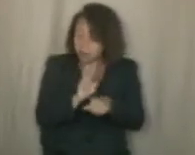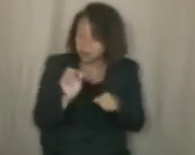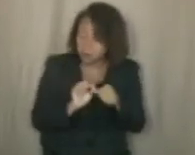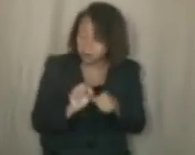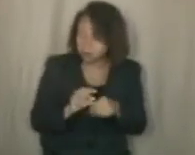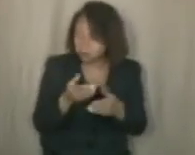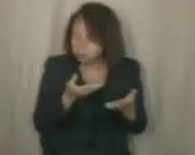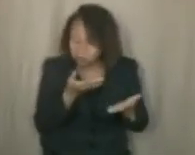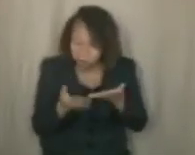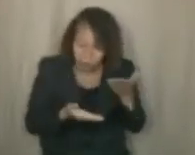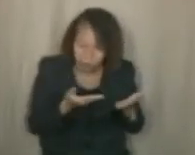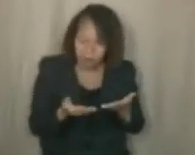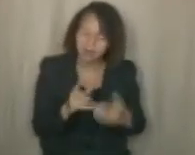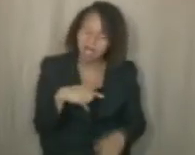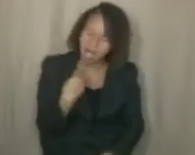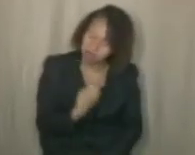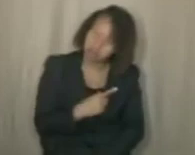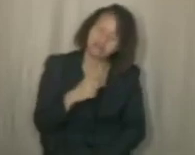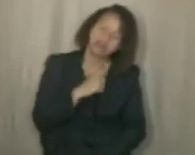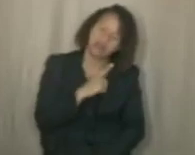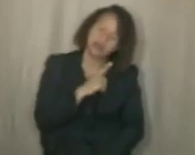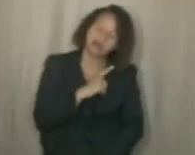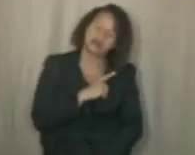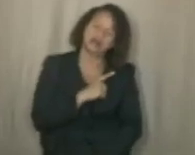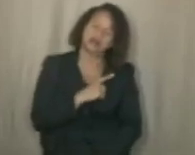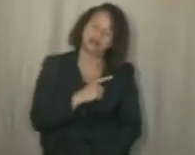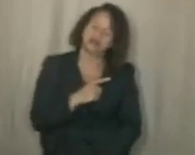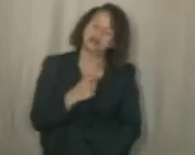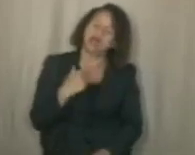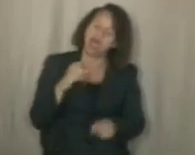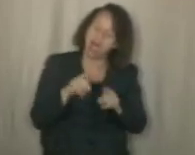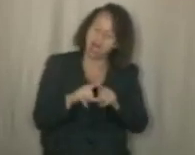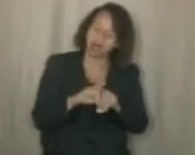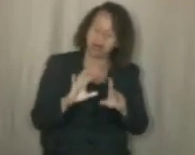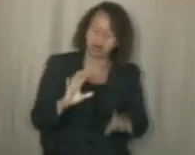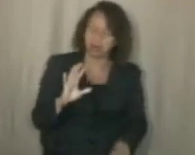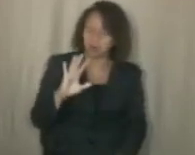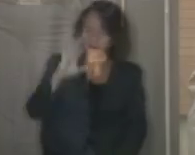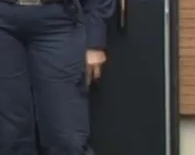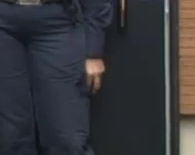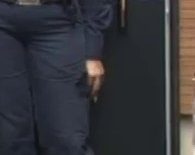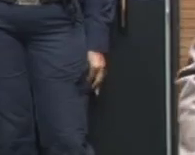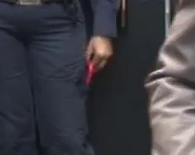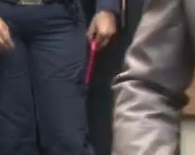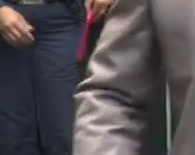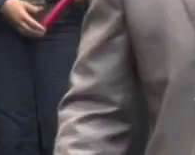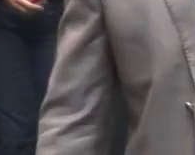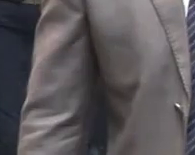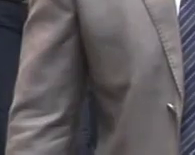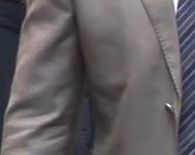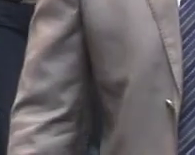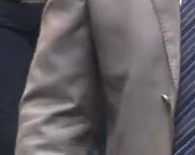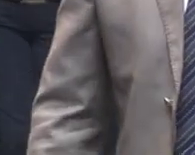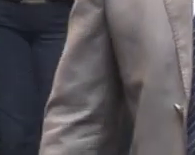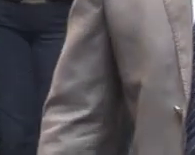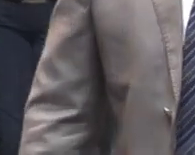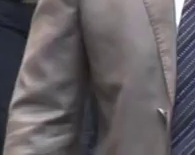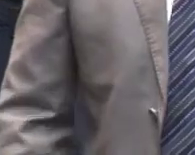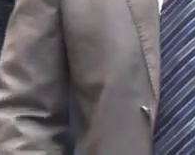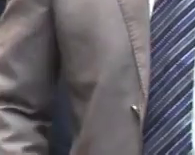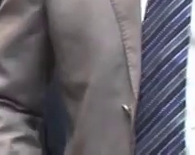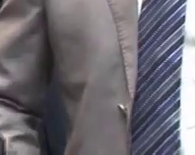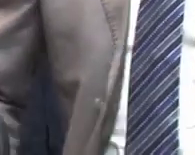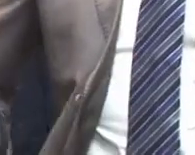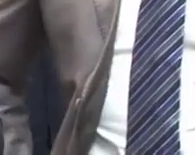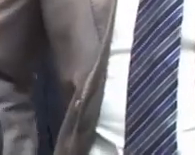e fazer a manutenção mas a gente vai ter a estabilidade daquela contenção da encosta o vereador Almir Fernando a partir